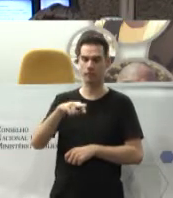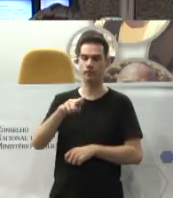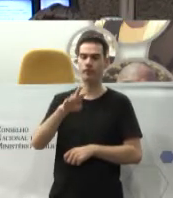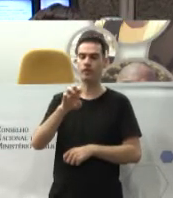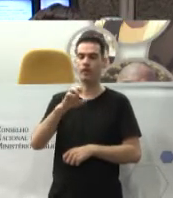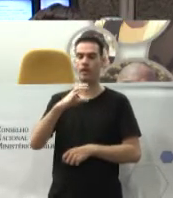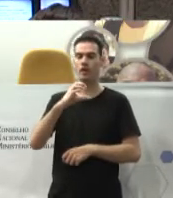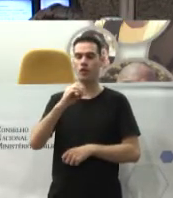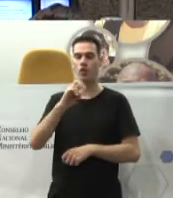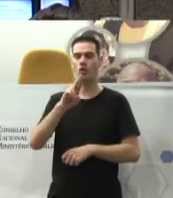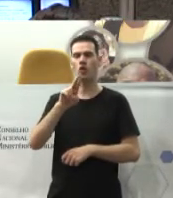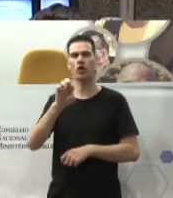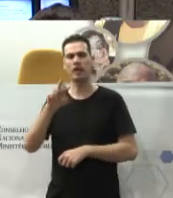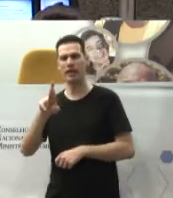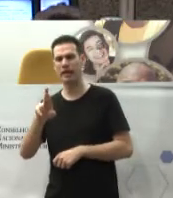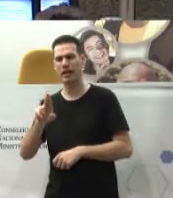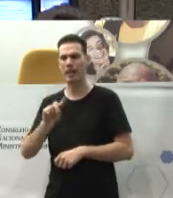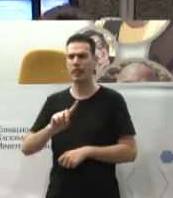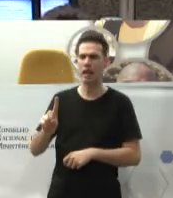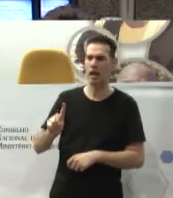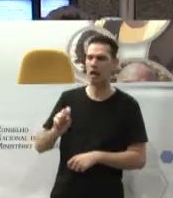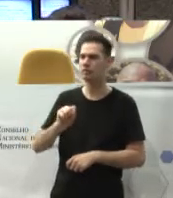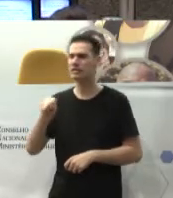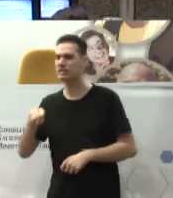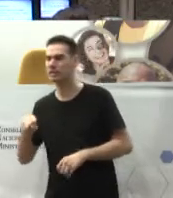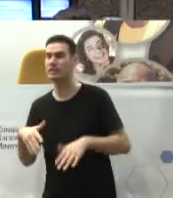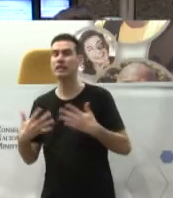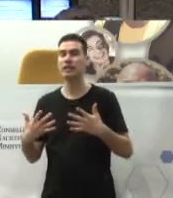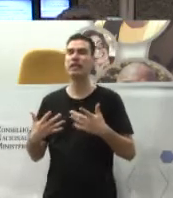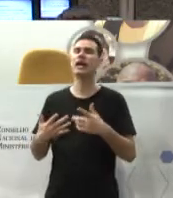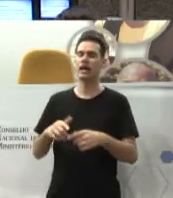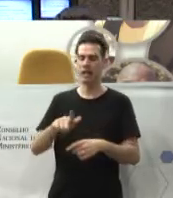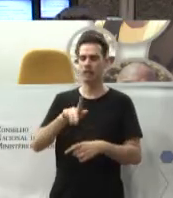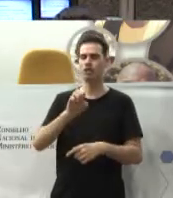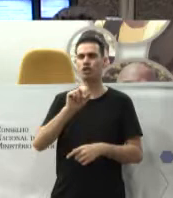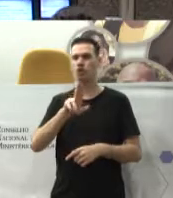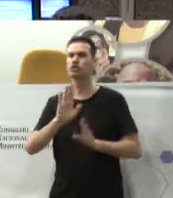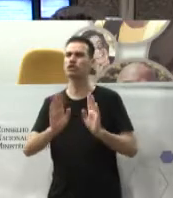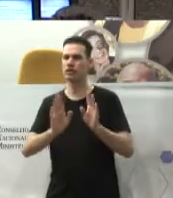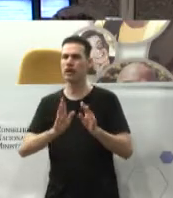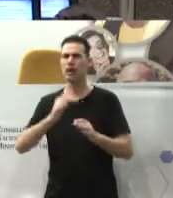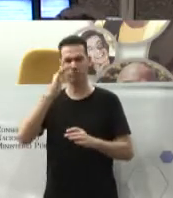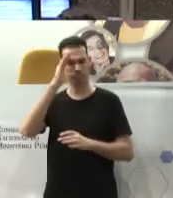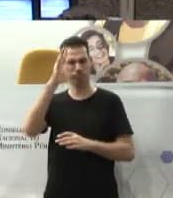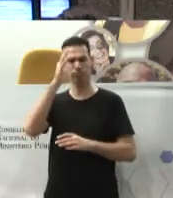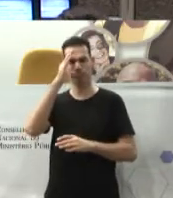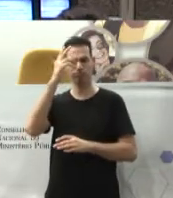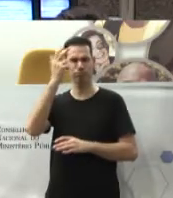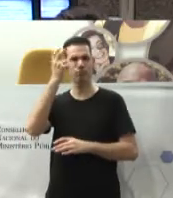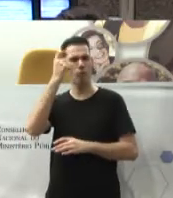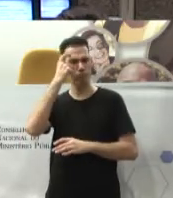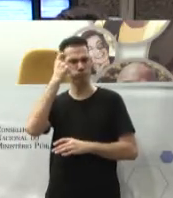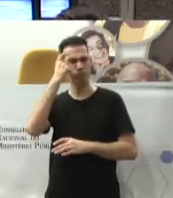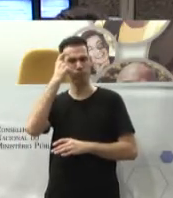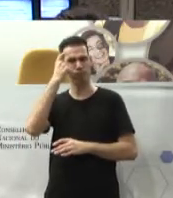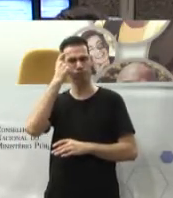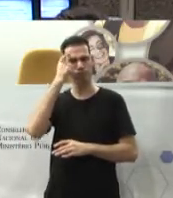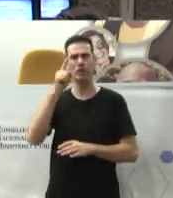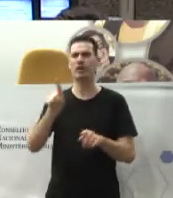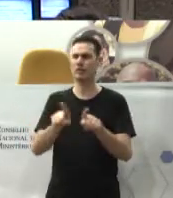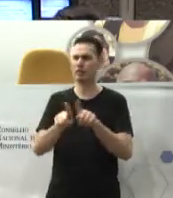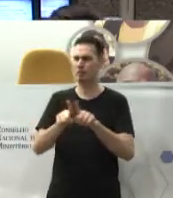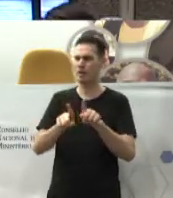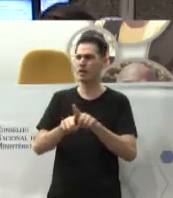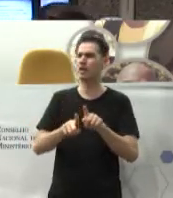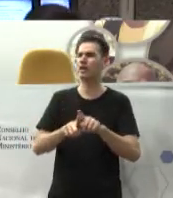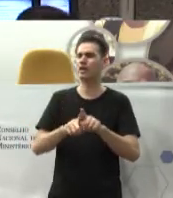já houve um amadurecimento da instituição. A AGU já tem esse amadurecimento muito firmado, as procuradorias de Estado hoje